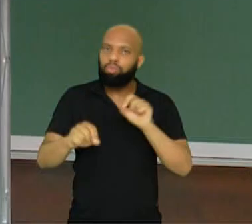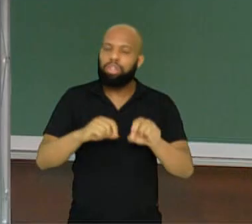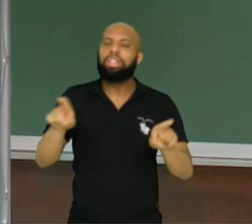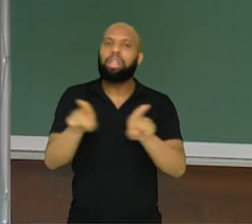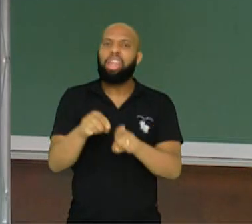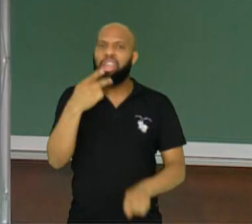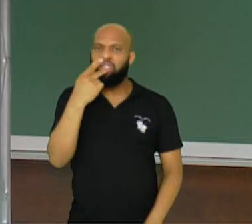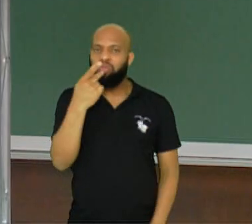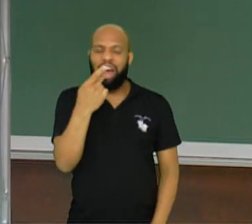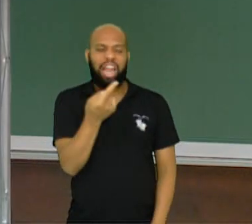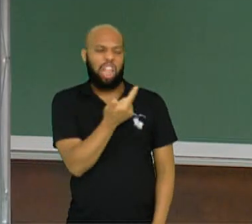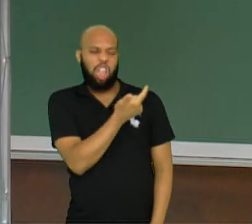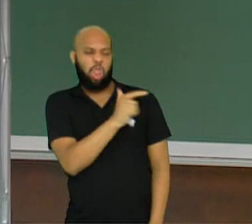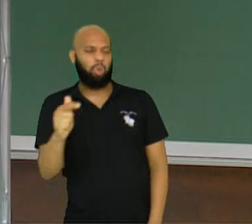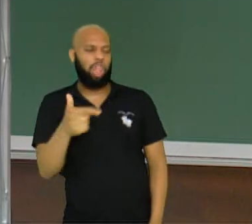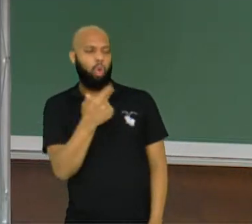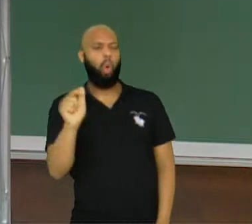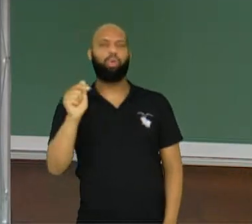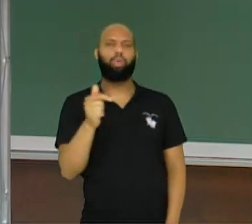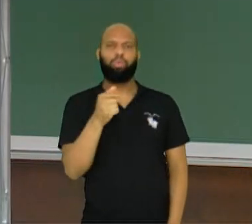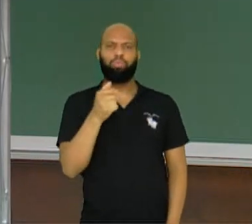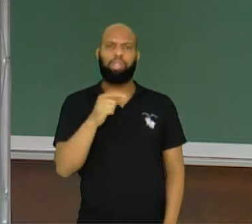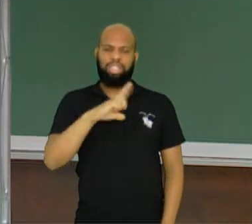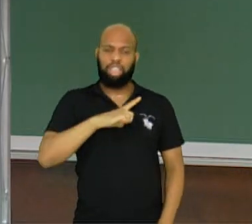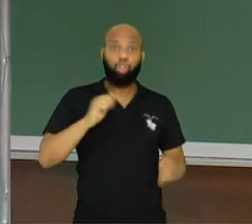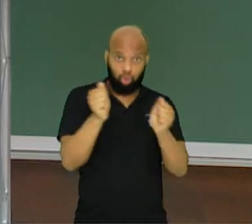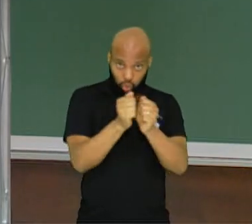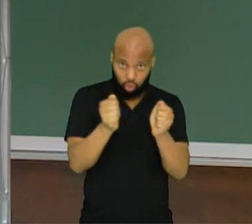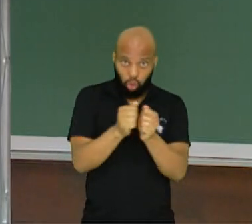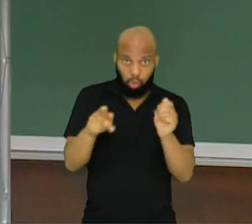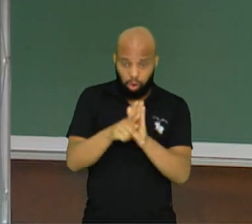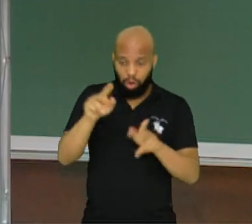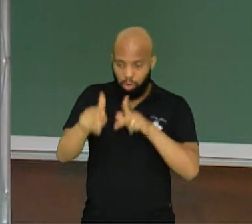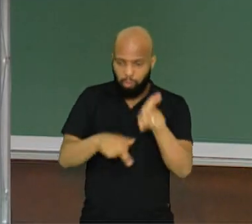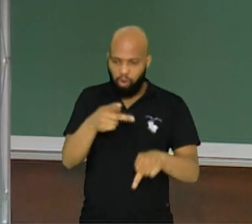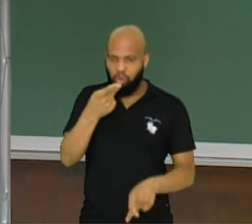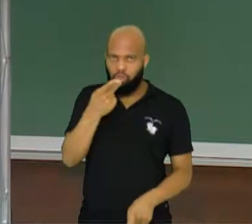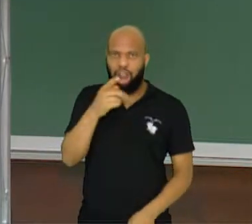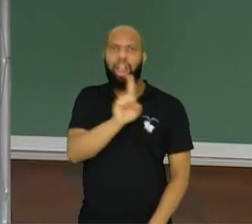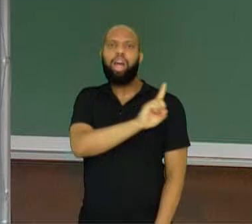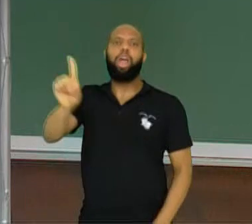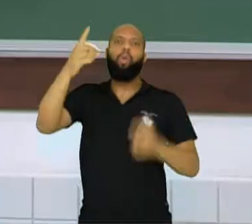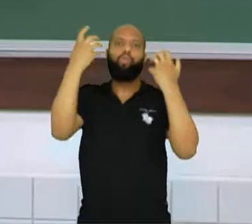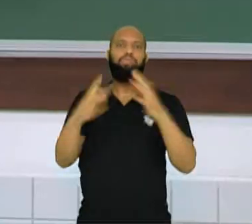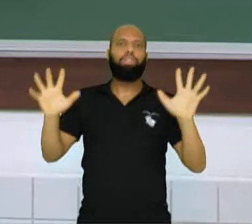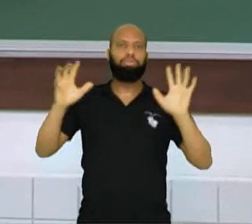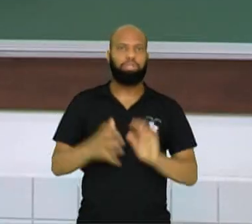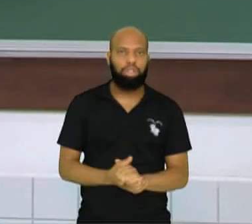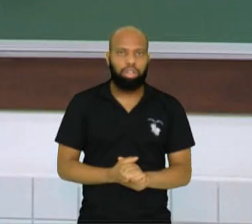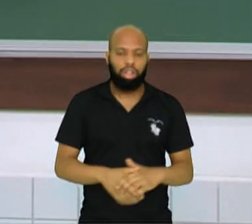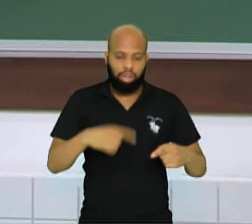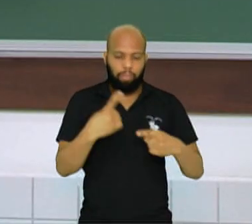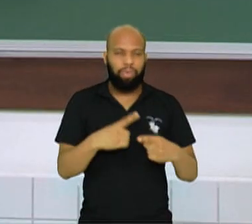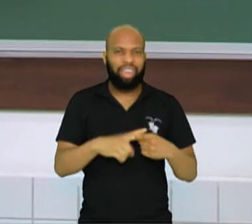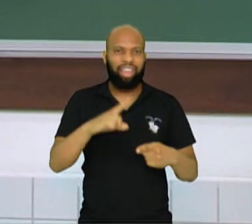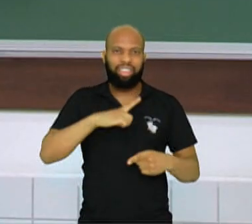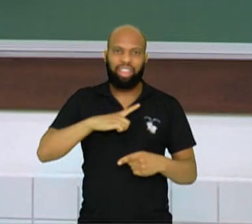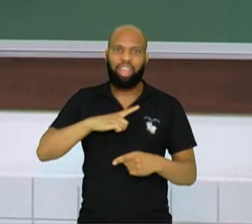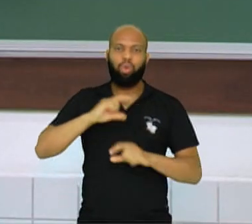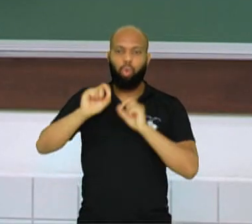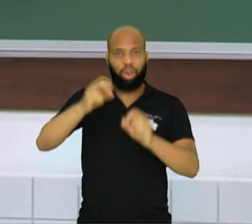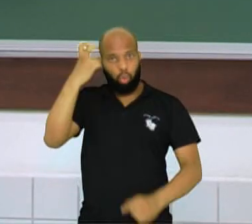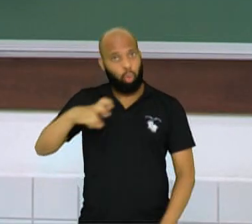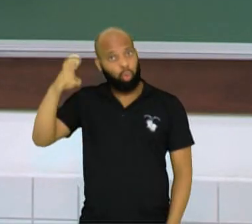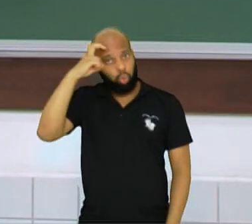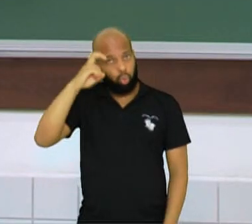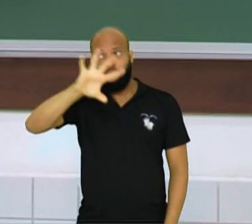a negação de tudo que veio junto com os escravizados africanos, que vão trazer a cultura